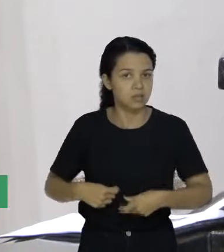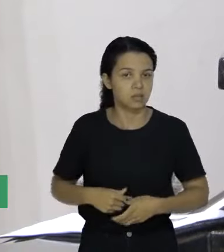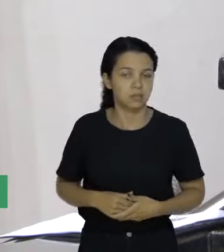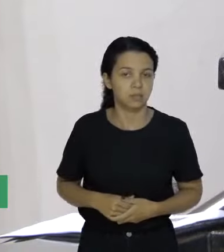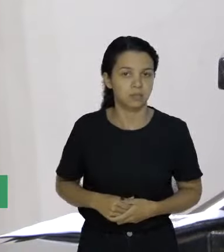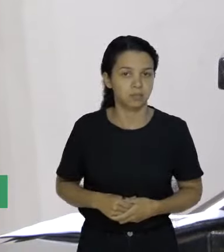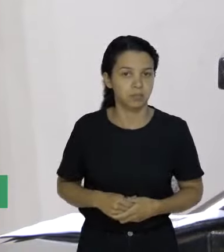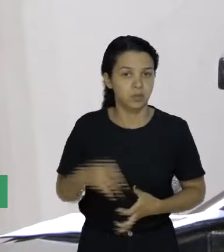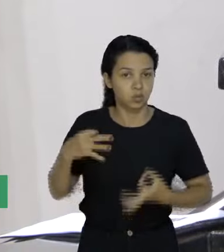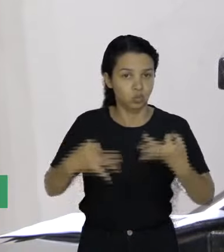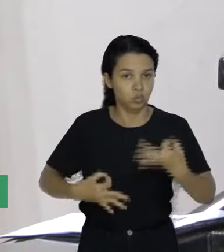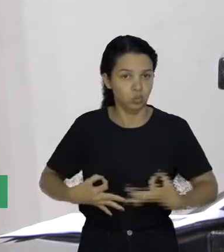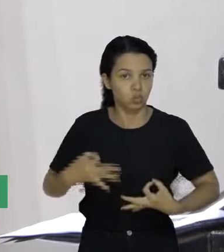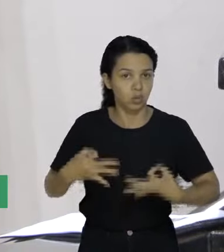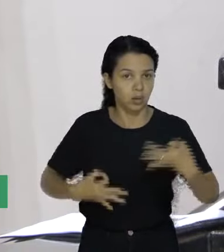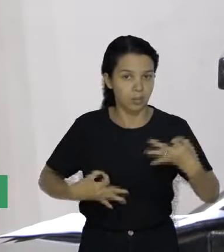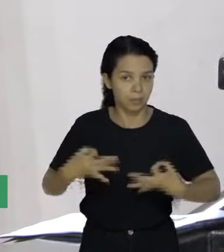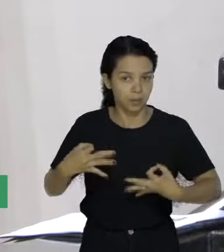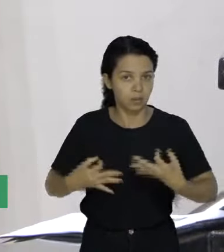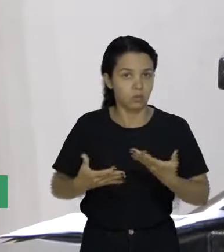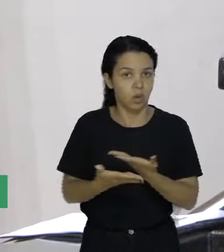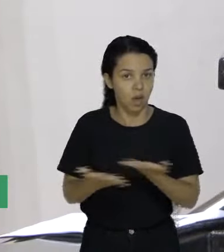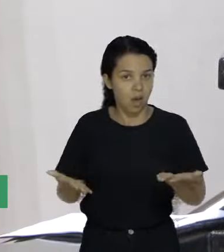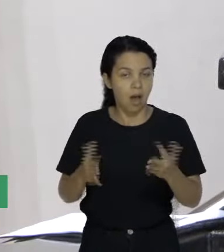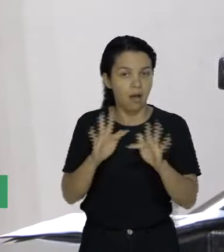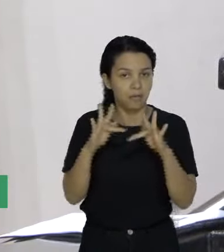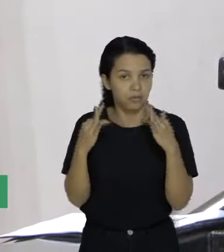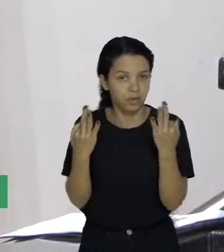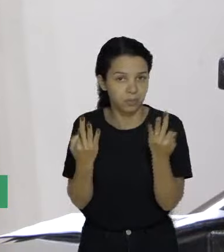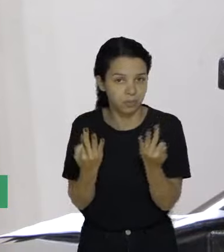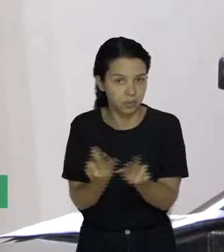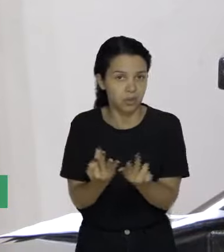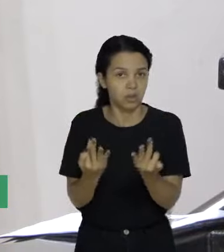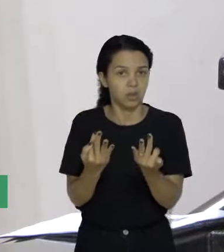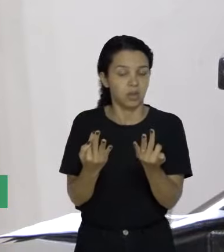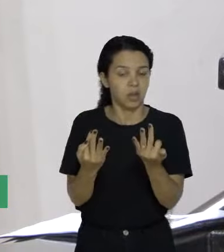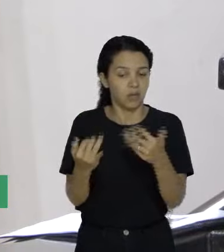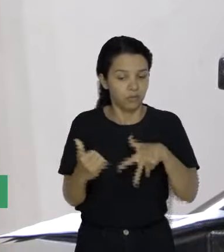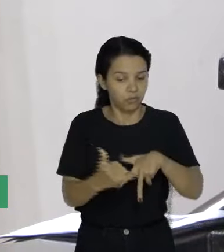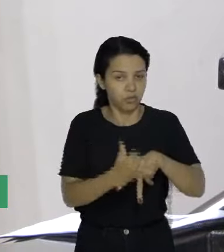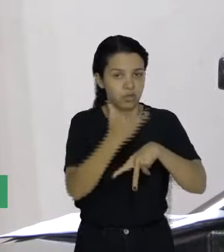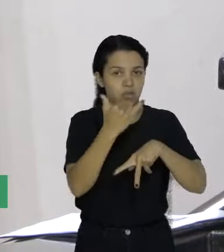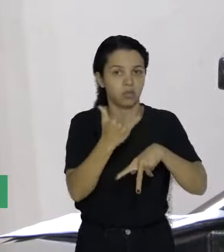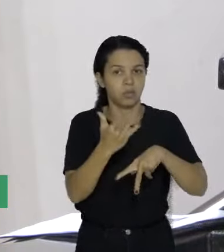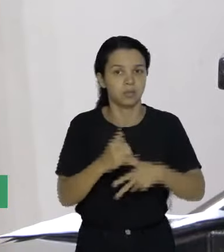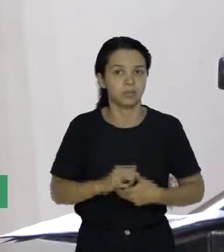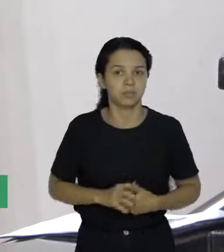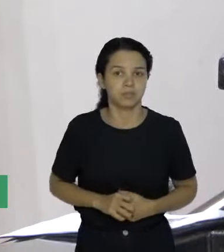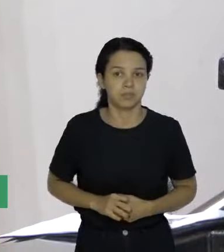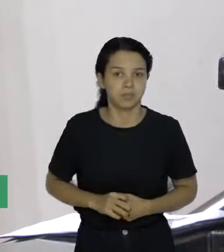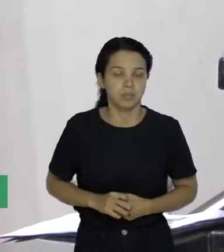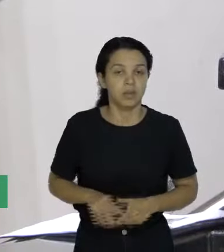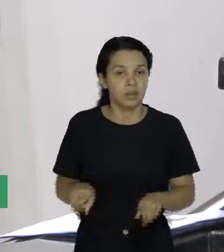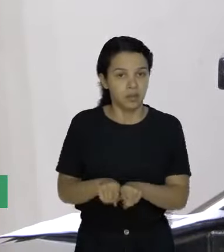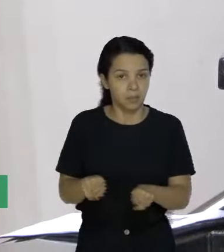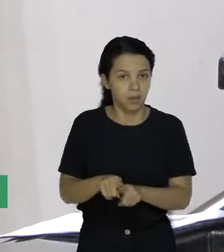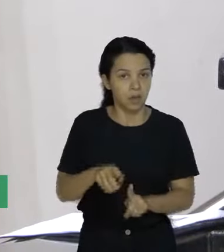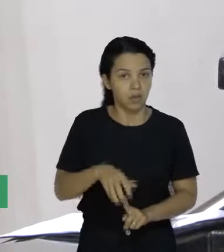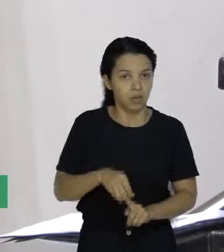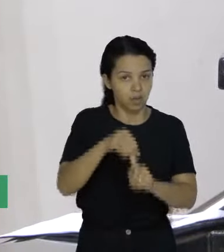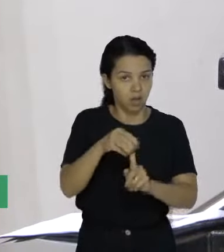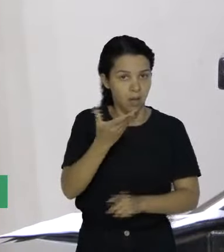dar um julgamento para aquelas famílias para as vítimas eu quero destacar aqui a atuação no meu colega Alexandre